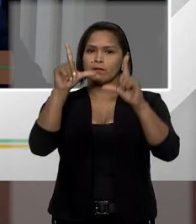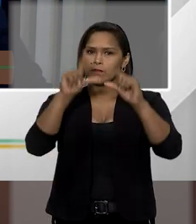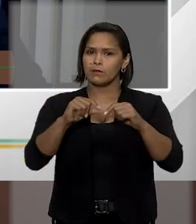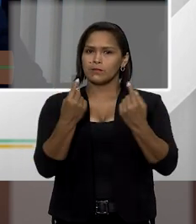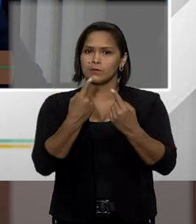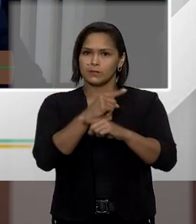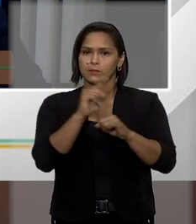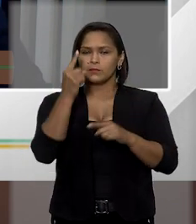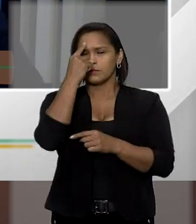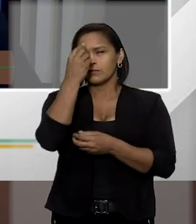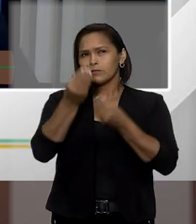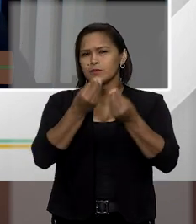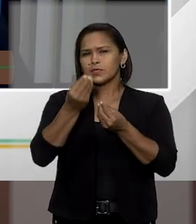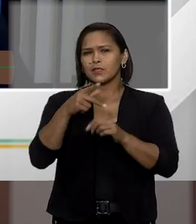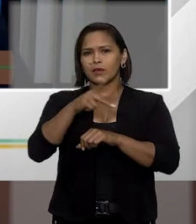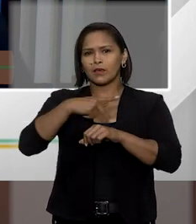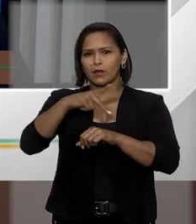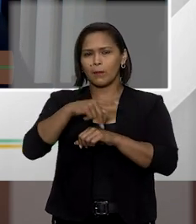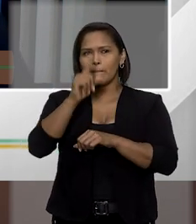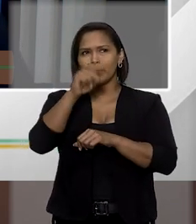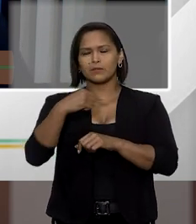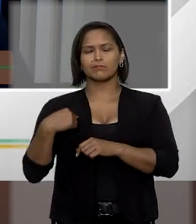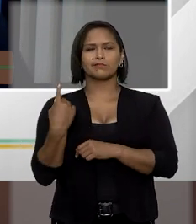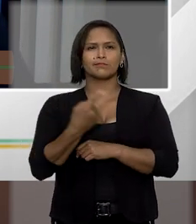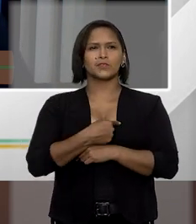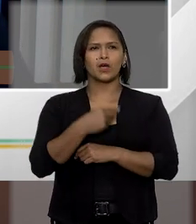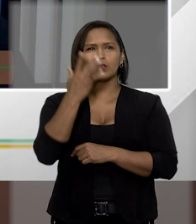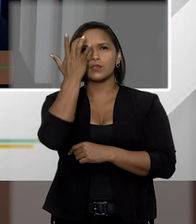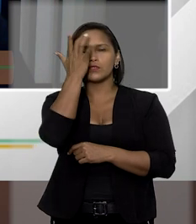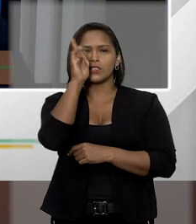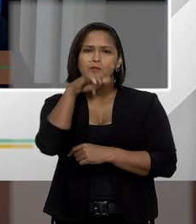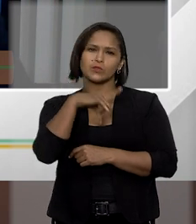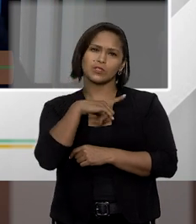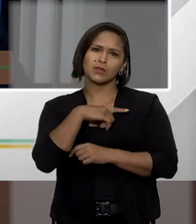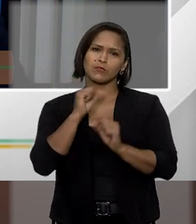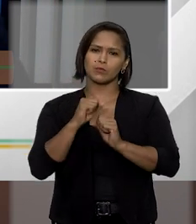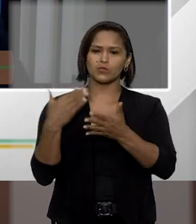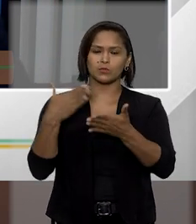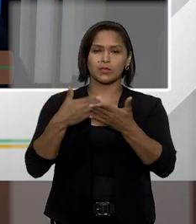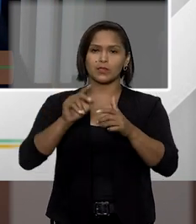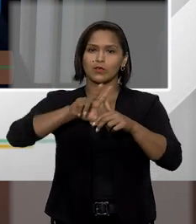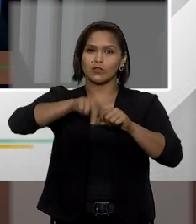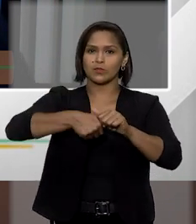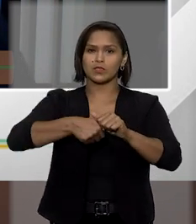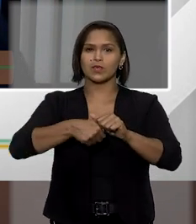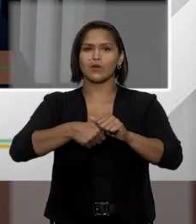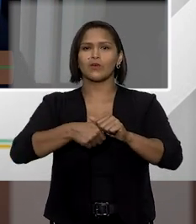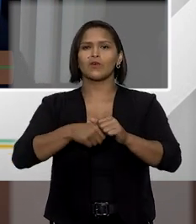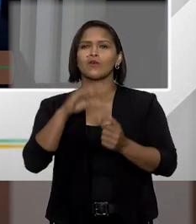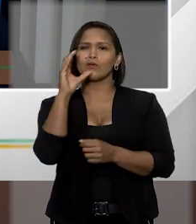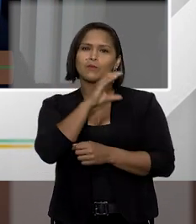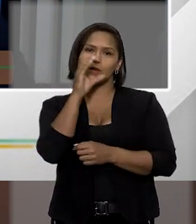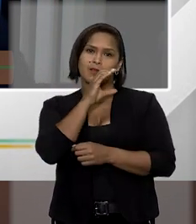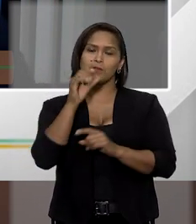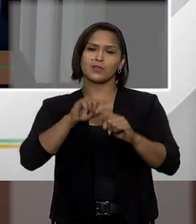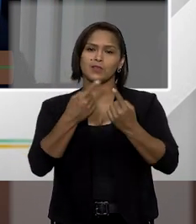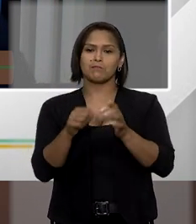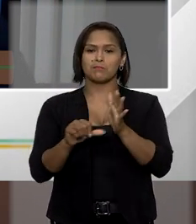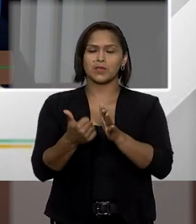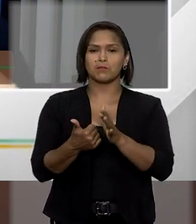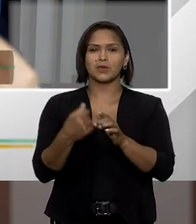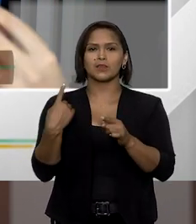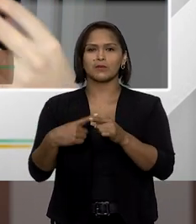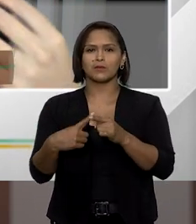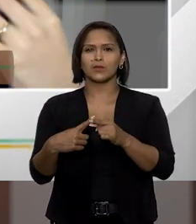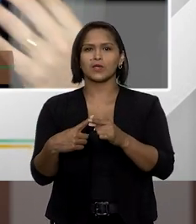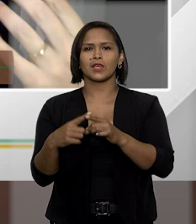mínimo, contraditório pensar que no país nós achássemos que fôssemos combater corrupção com uma certa eficácia, primeiro